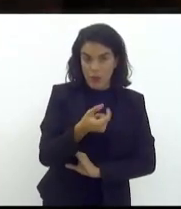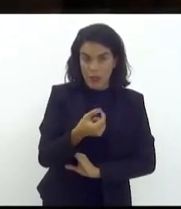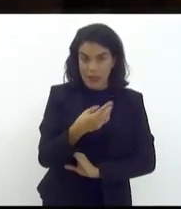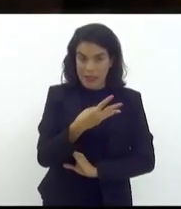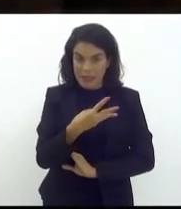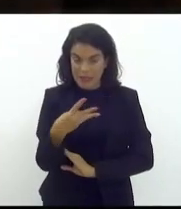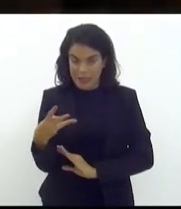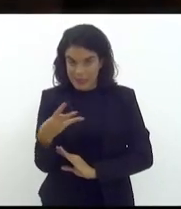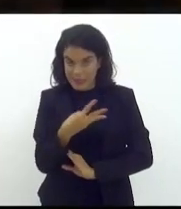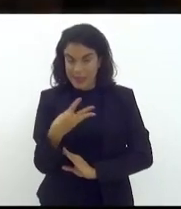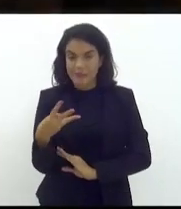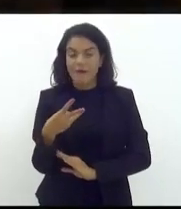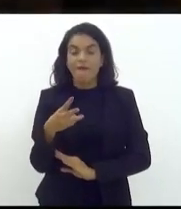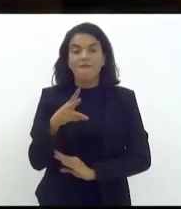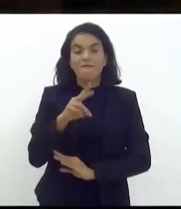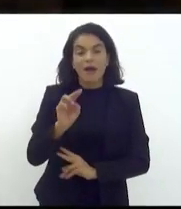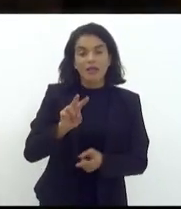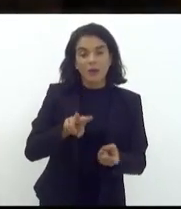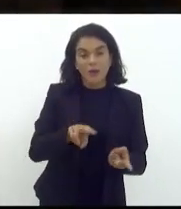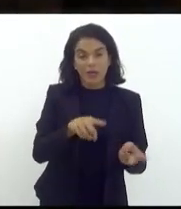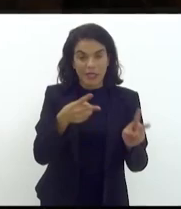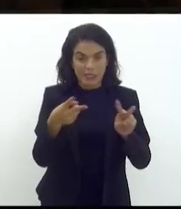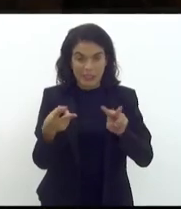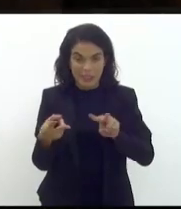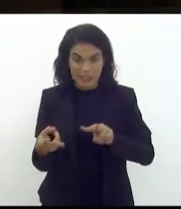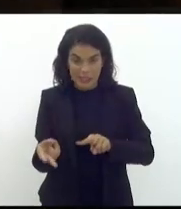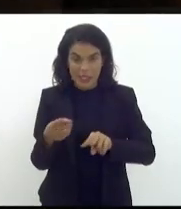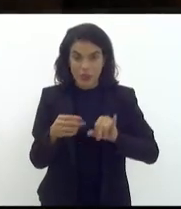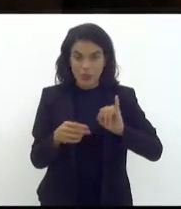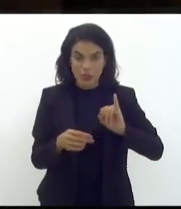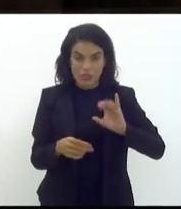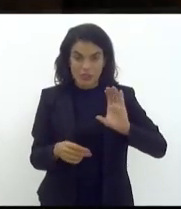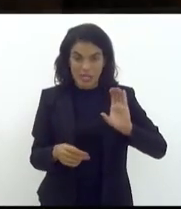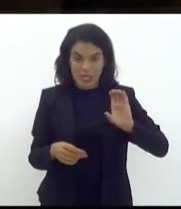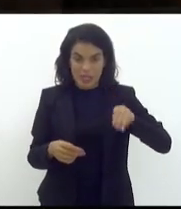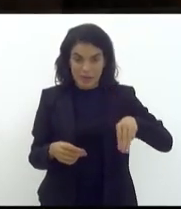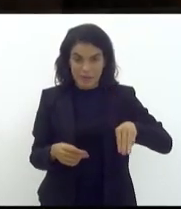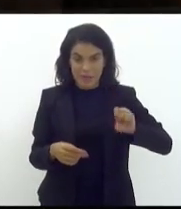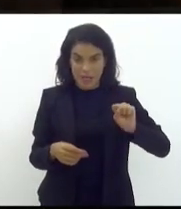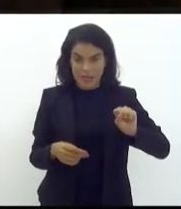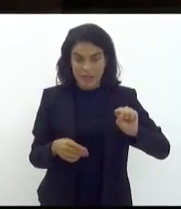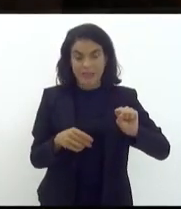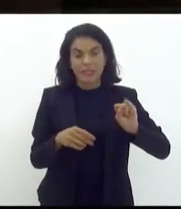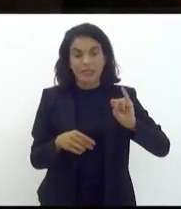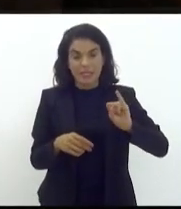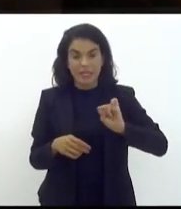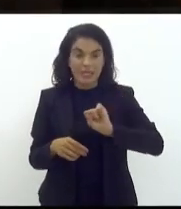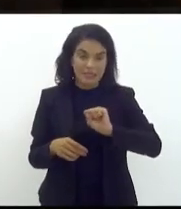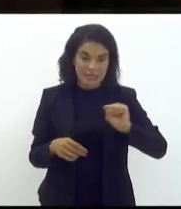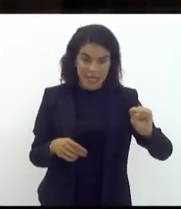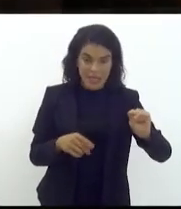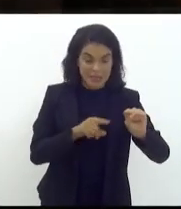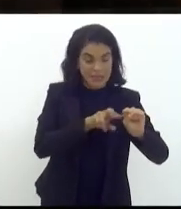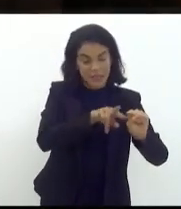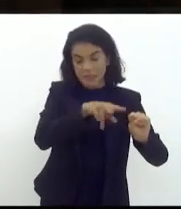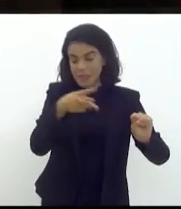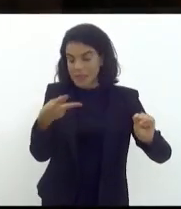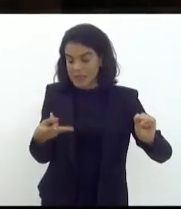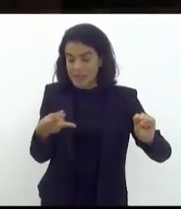vai ter uma transição do ICMS e ss para o